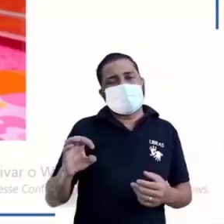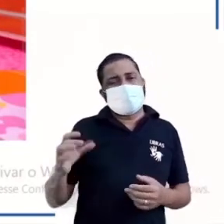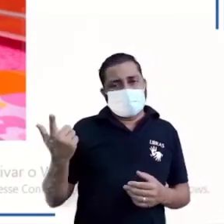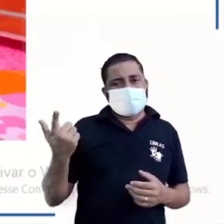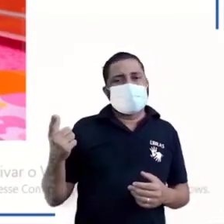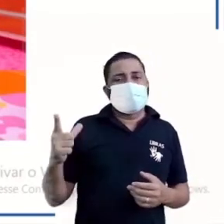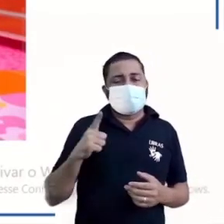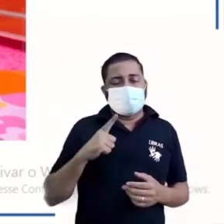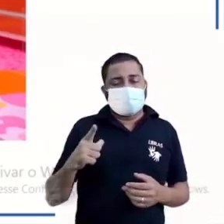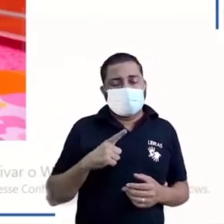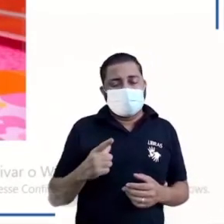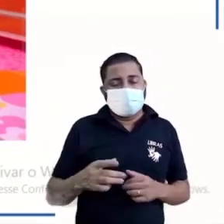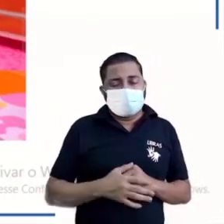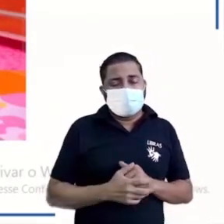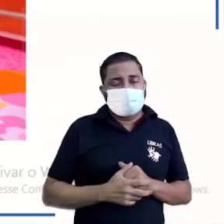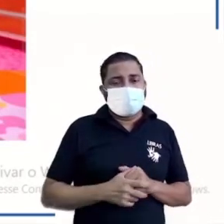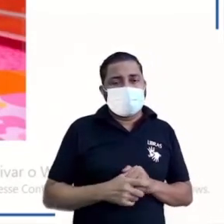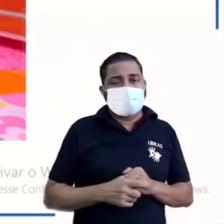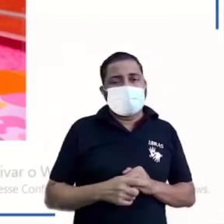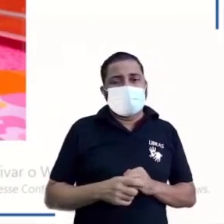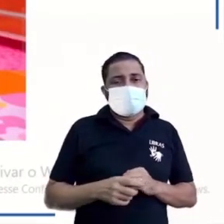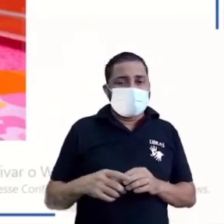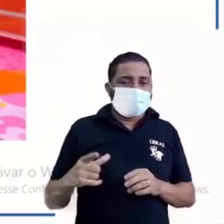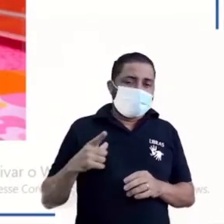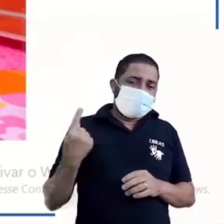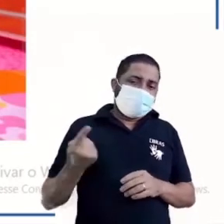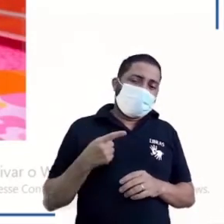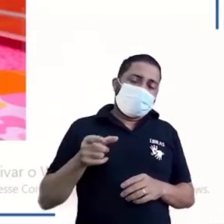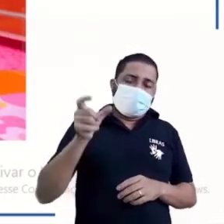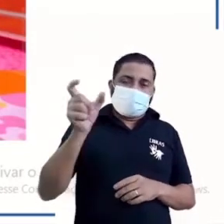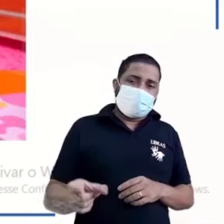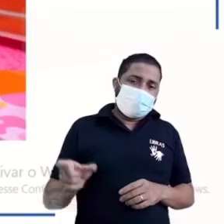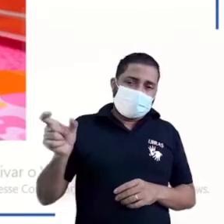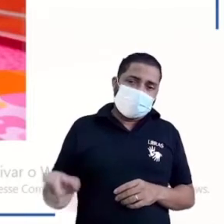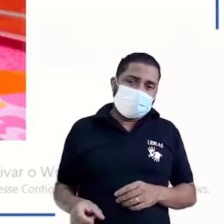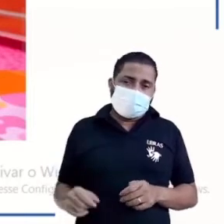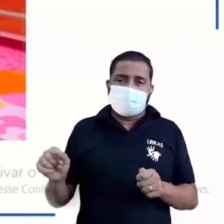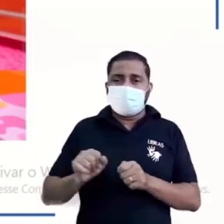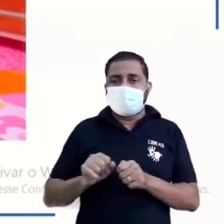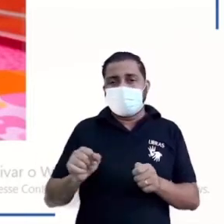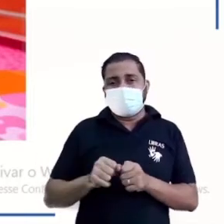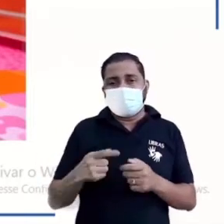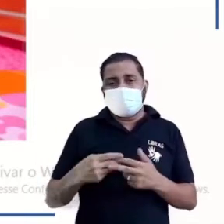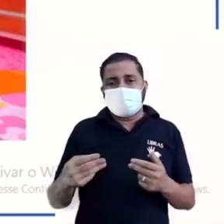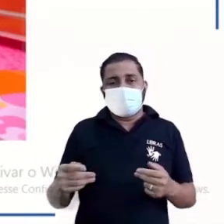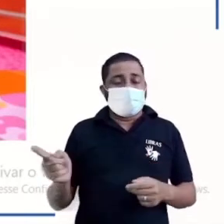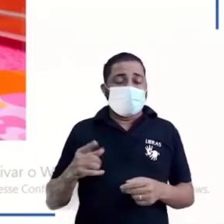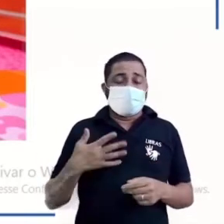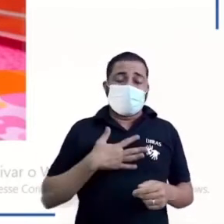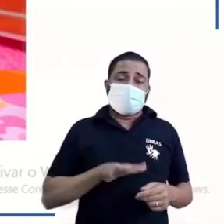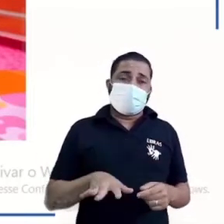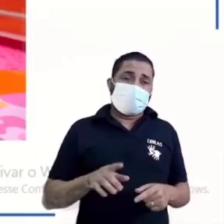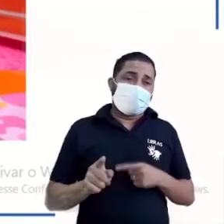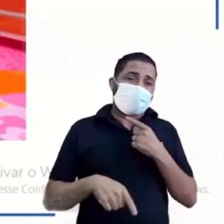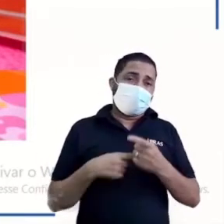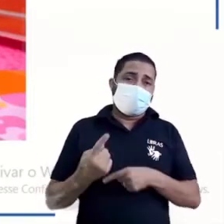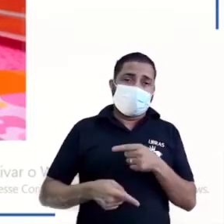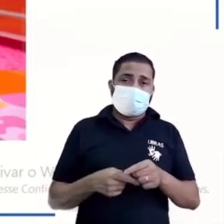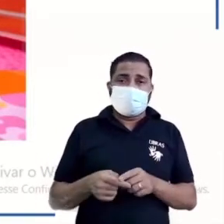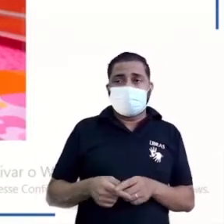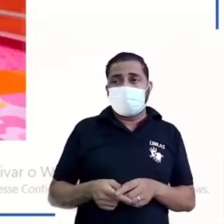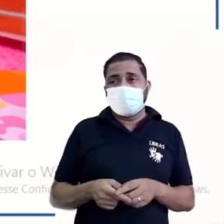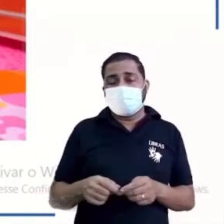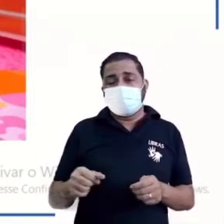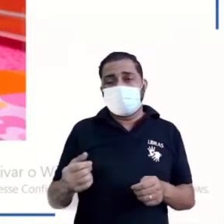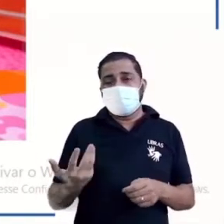obviamente, uma consonância com o nosso cliente, né? A gente não vai fazer uma coisa que o cliente não goste e que depois ele mande desfazer